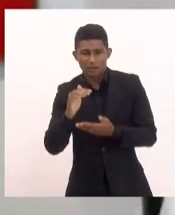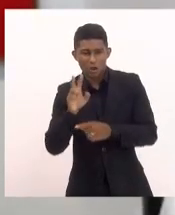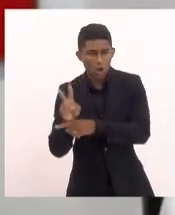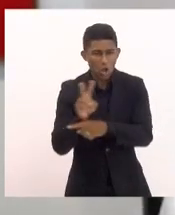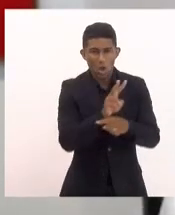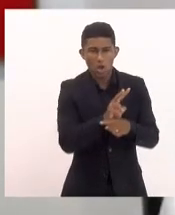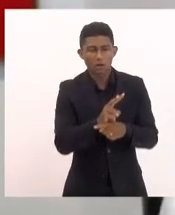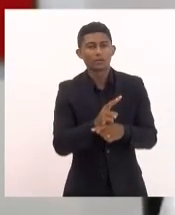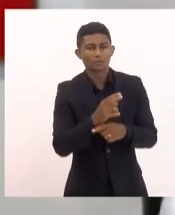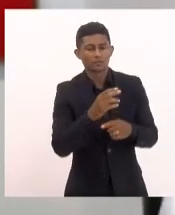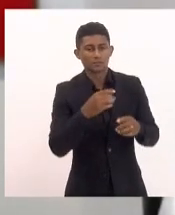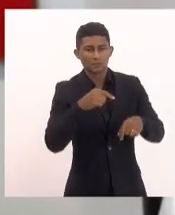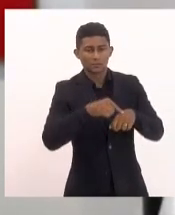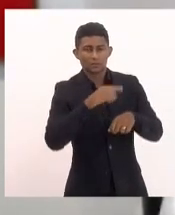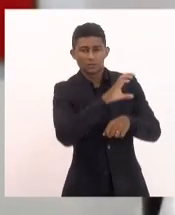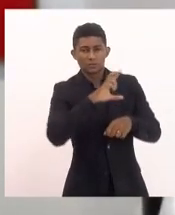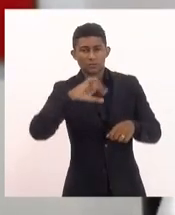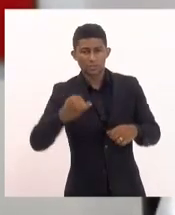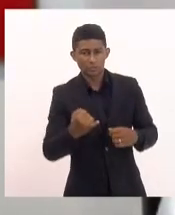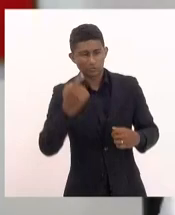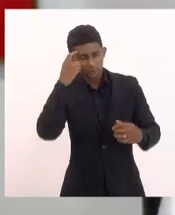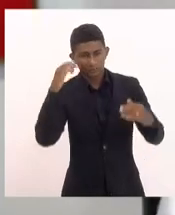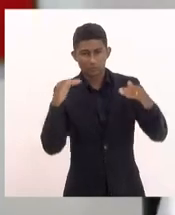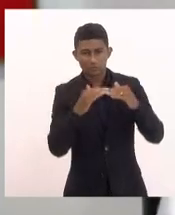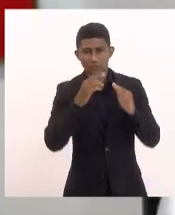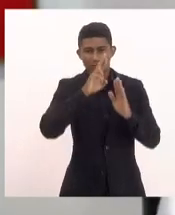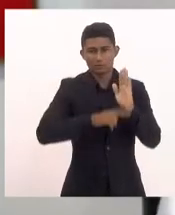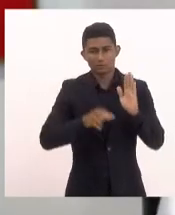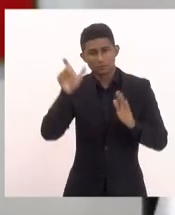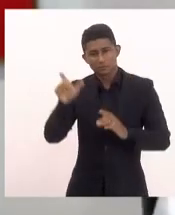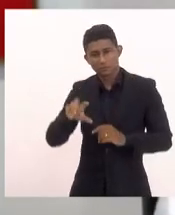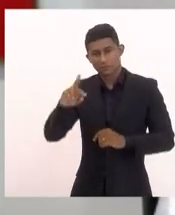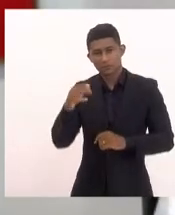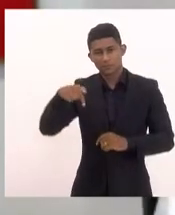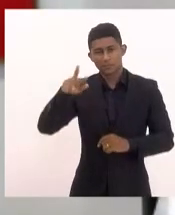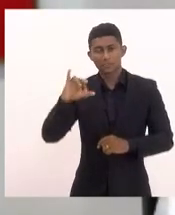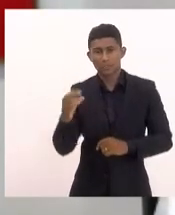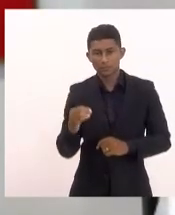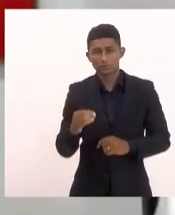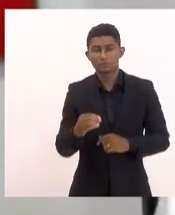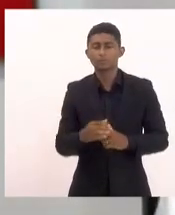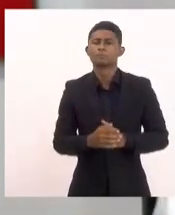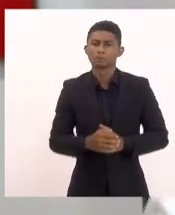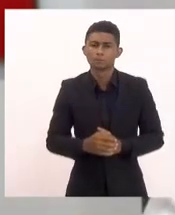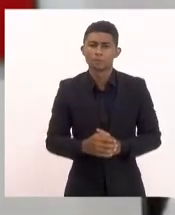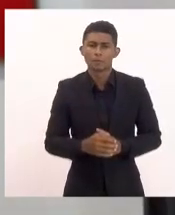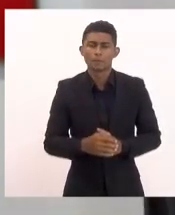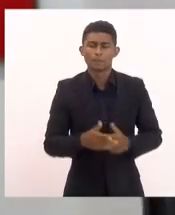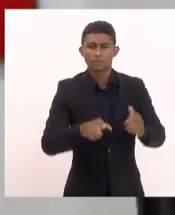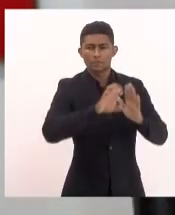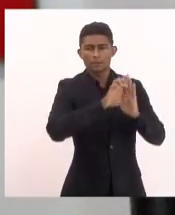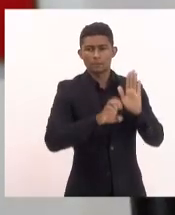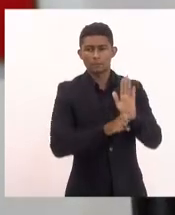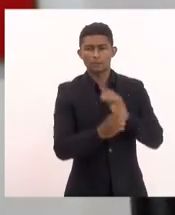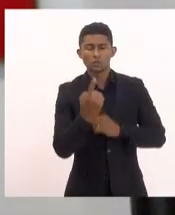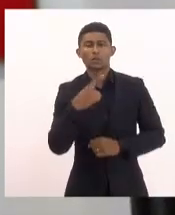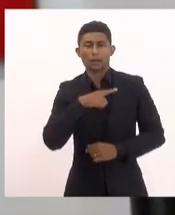com as emendas da Comissão de Constituição e Justiça. Relatores, deputados Chiquinho da Mangueira e enfermeira Regina Principal. Tem uma emenda.